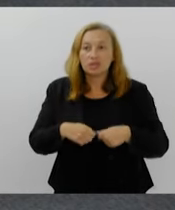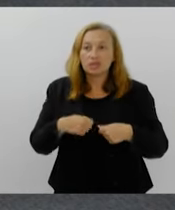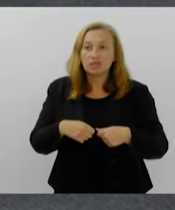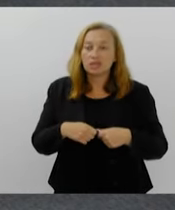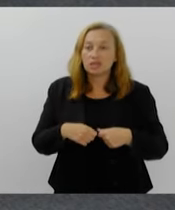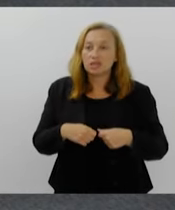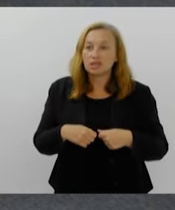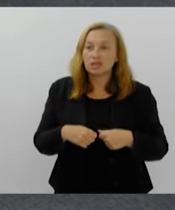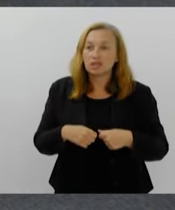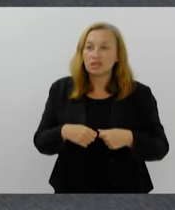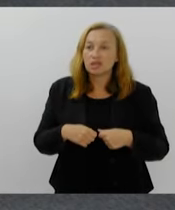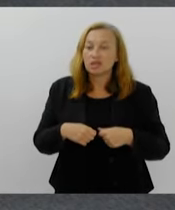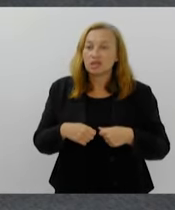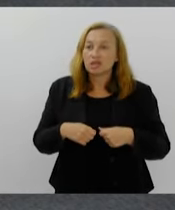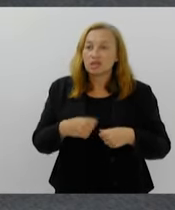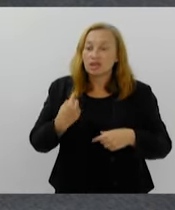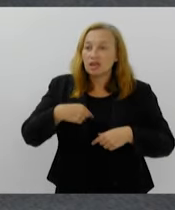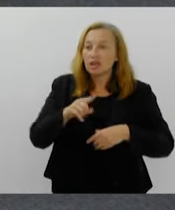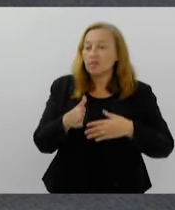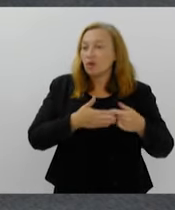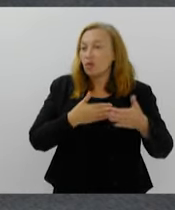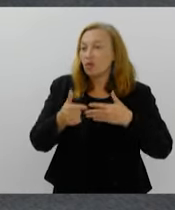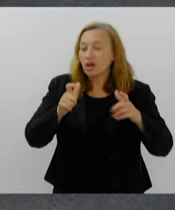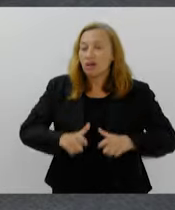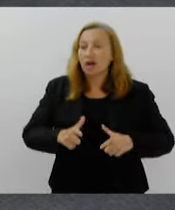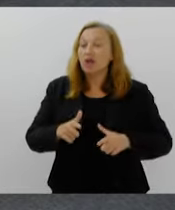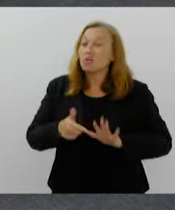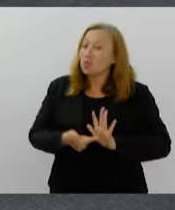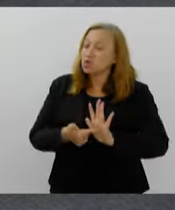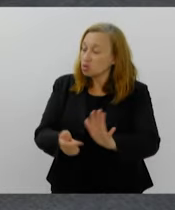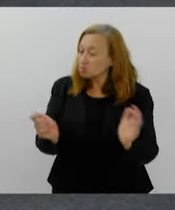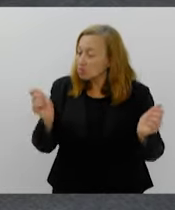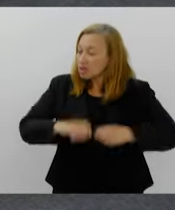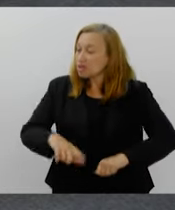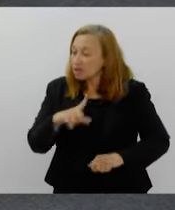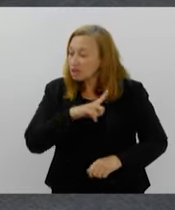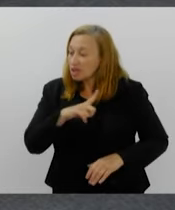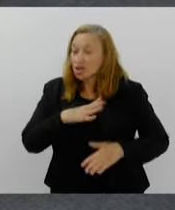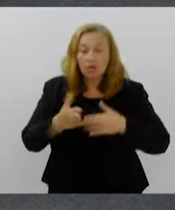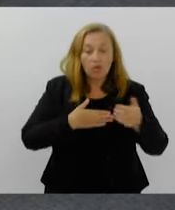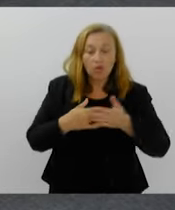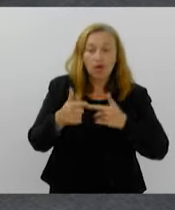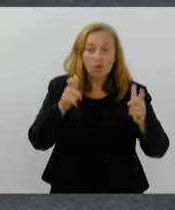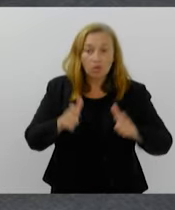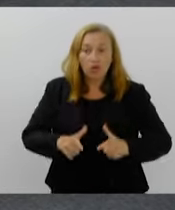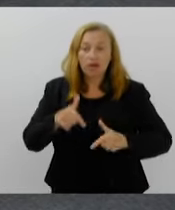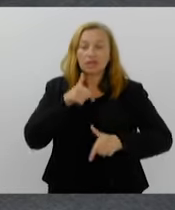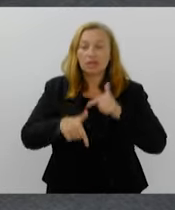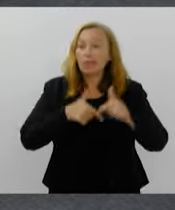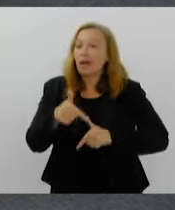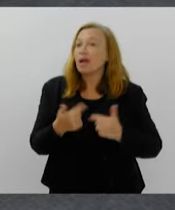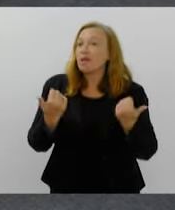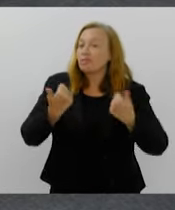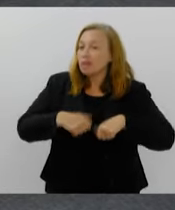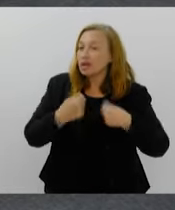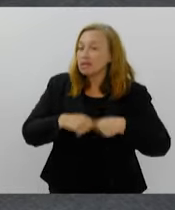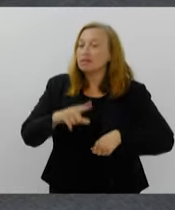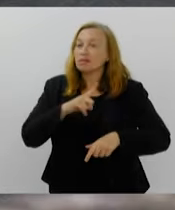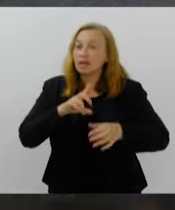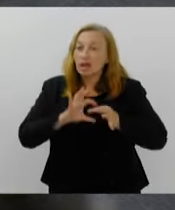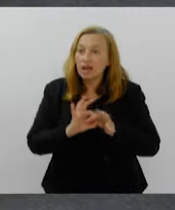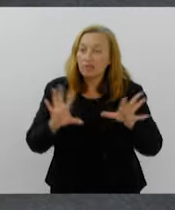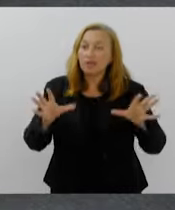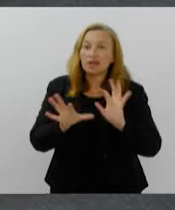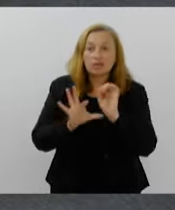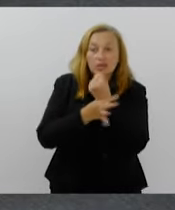onde elas querem estar e já mostraram que tem competência para estar onde quiserem elas precisam ter essa liberdade